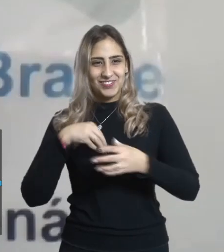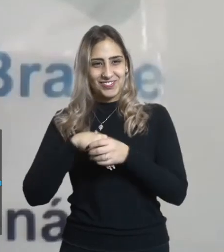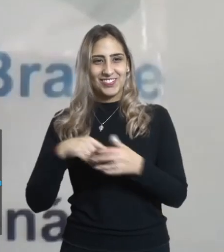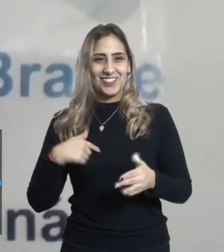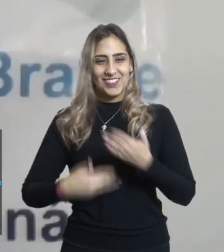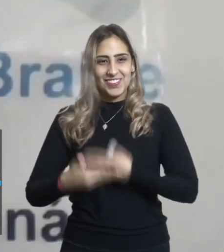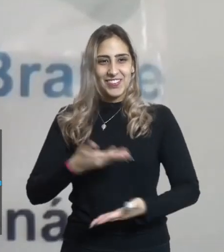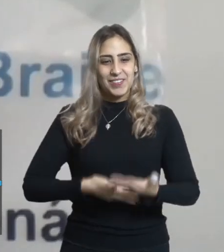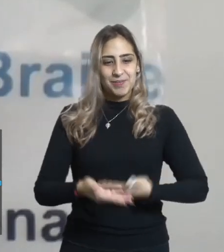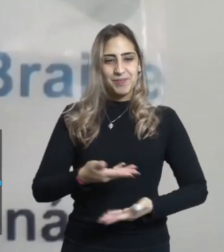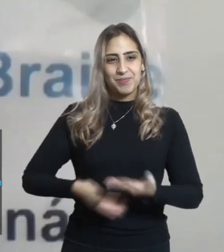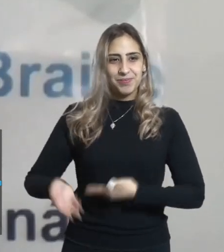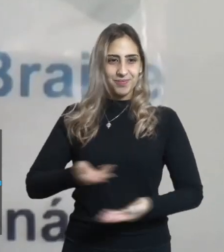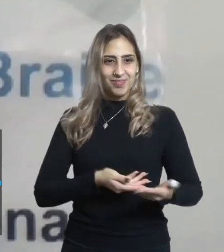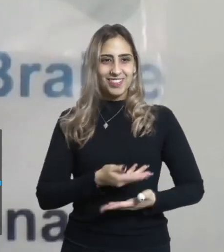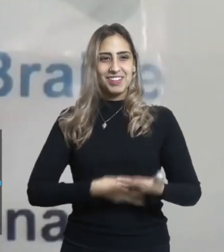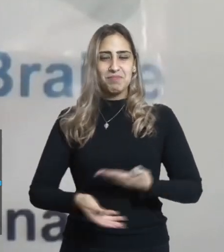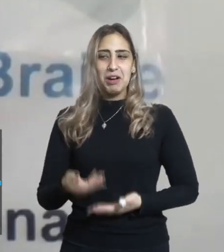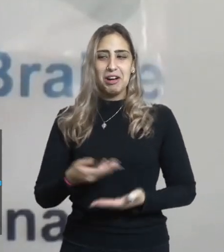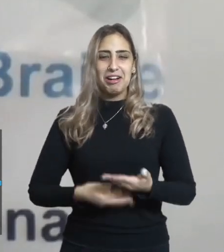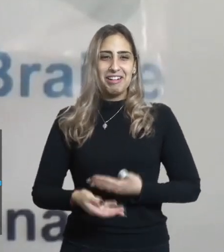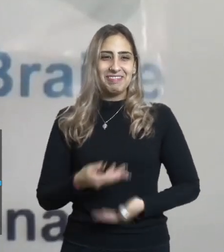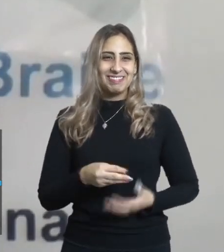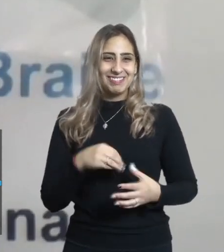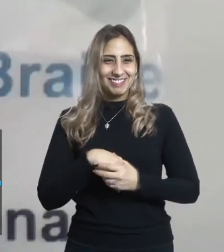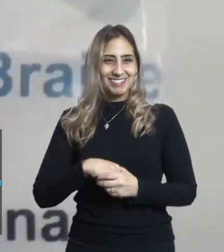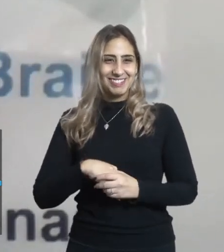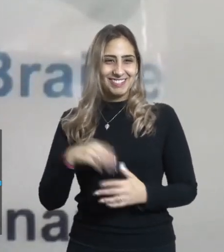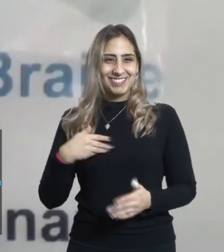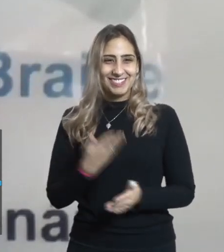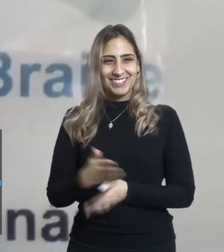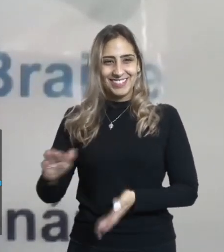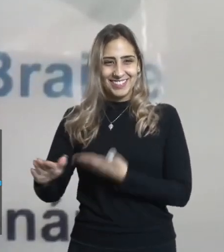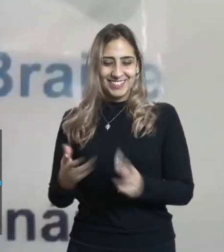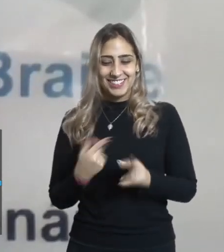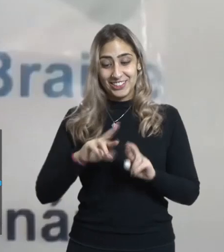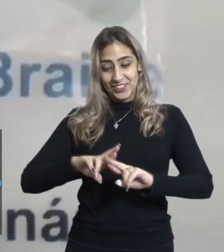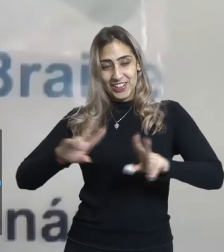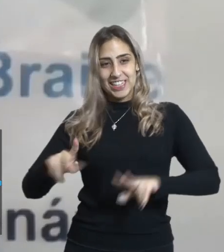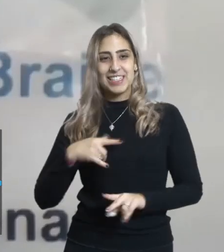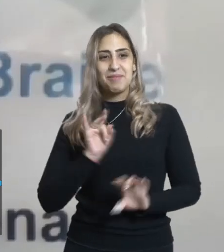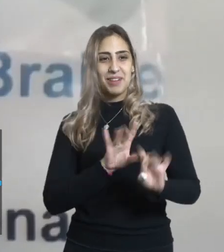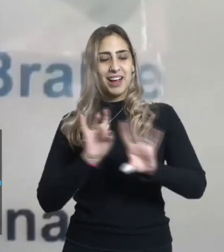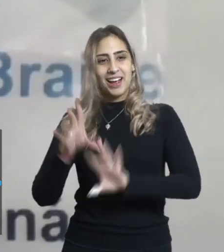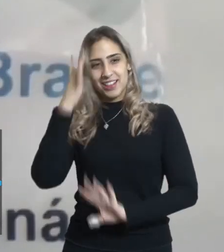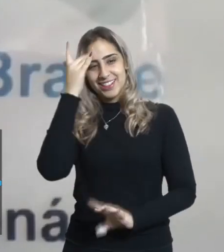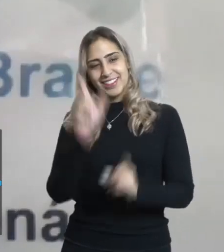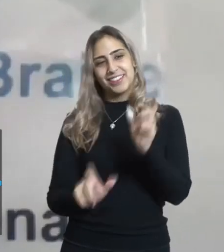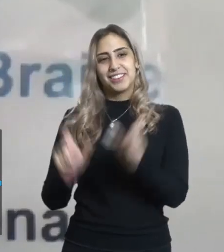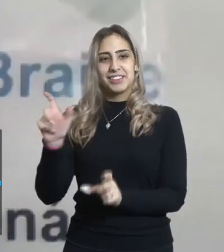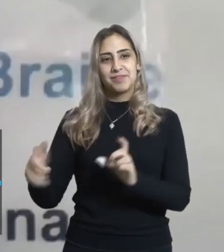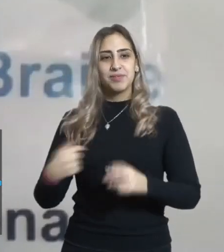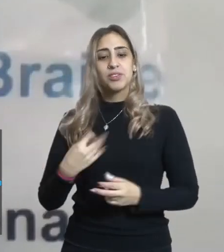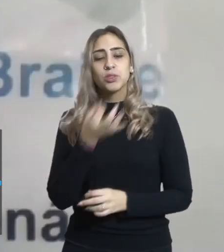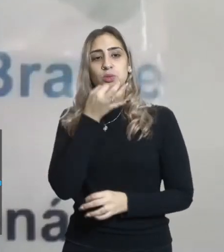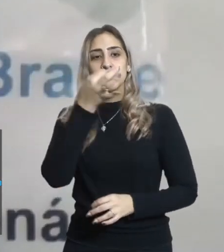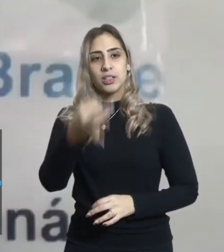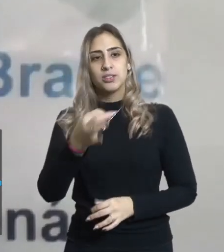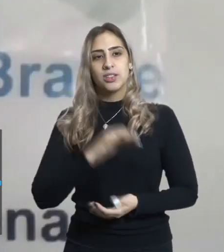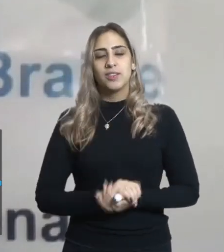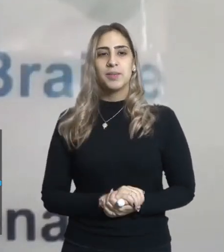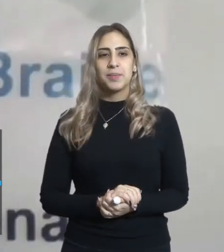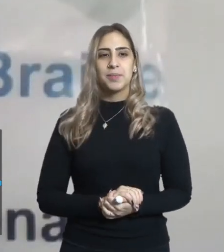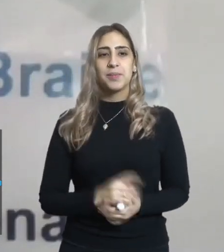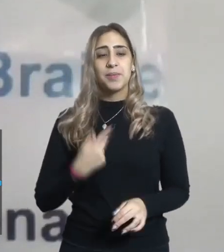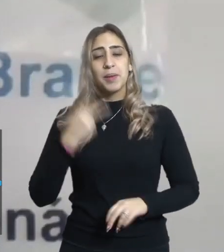2 públicos distintos, então nós vamos fazer essa formação diferenciada para cada público ao qual ela se destina. Para